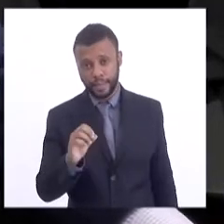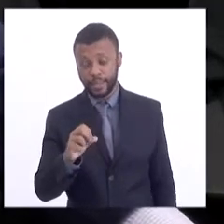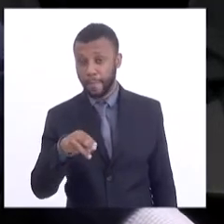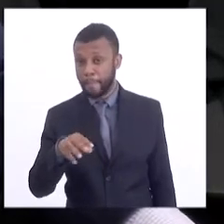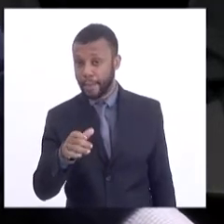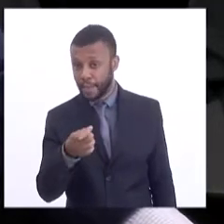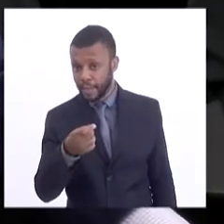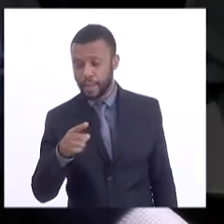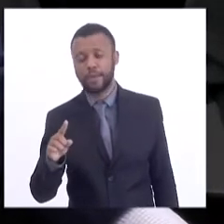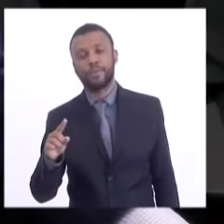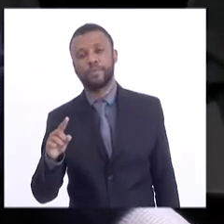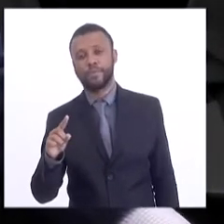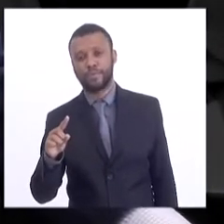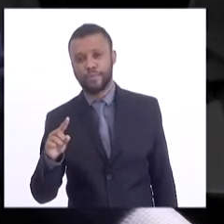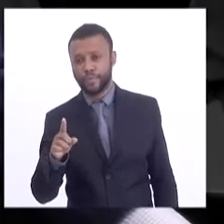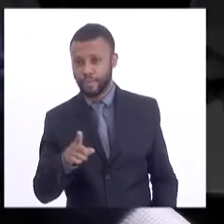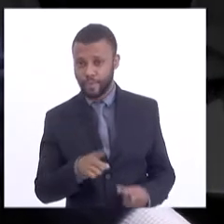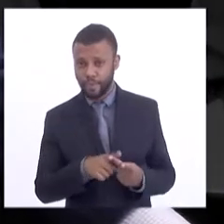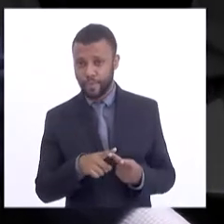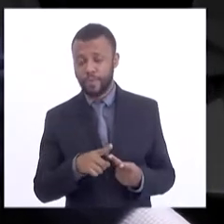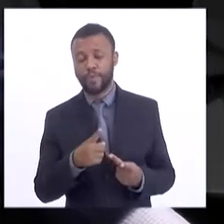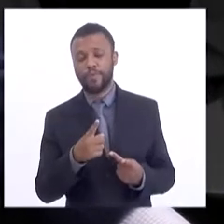der EA seapa agricultura